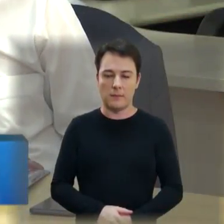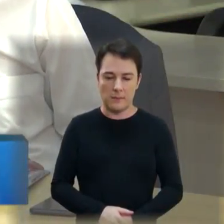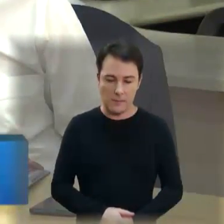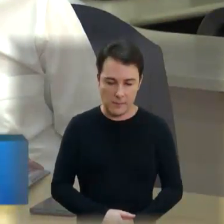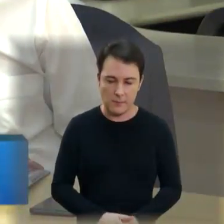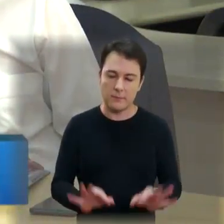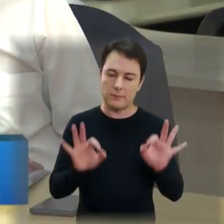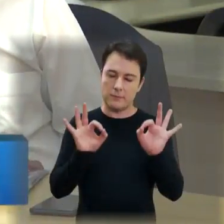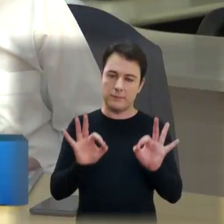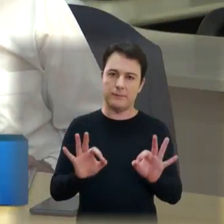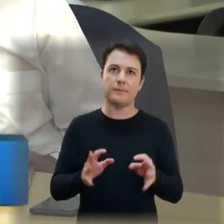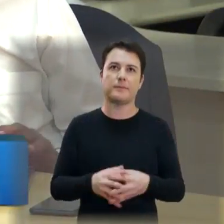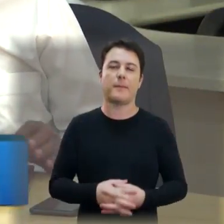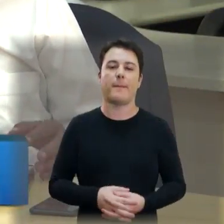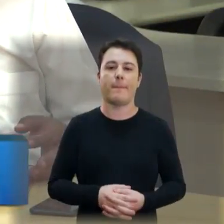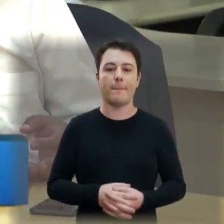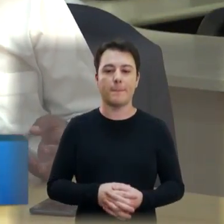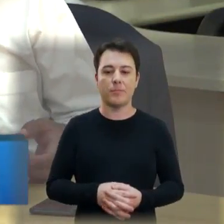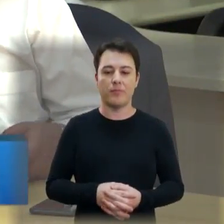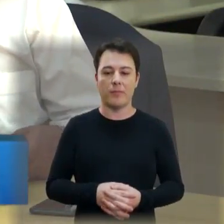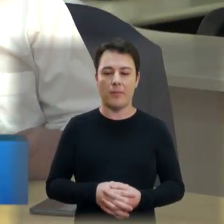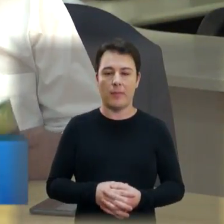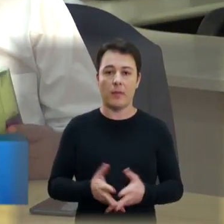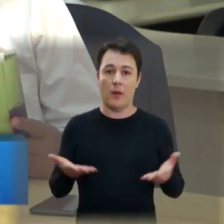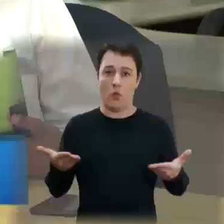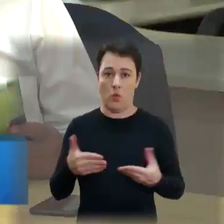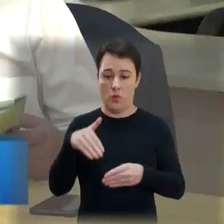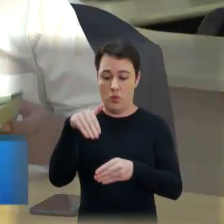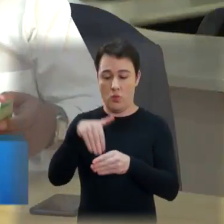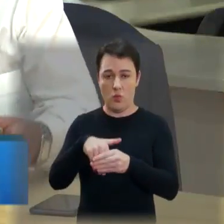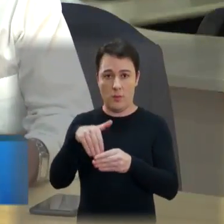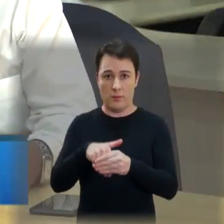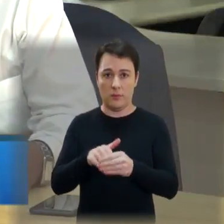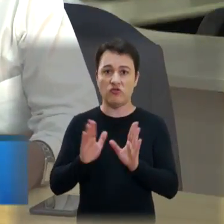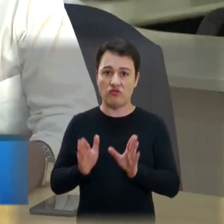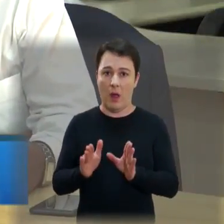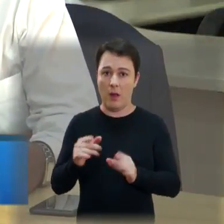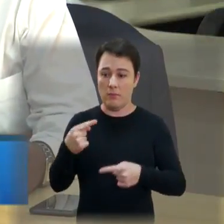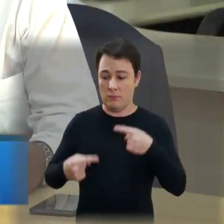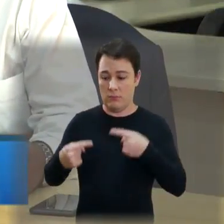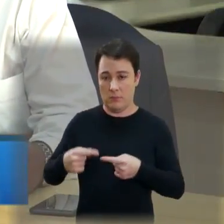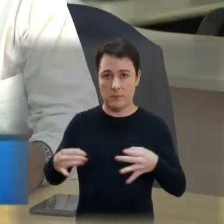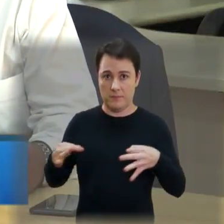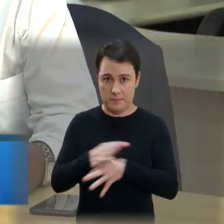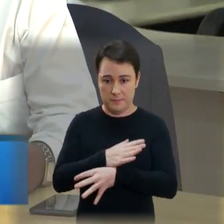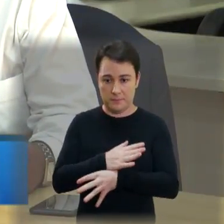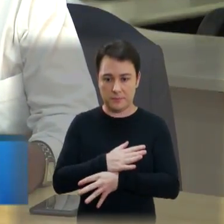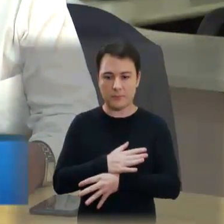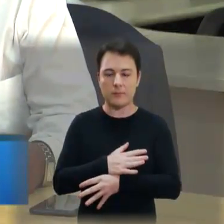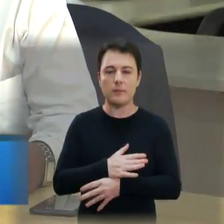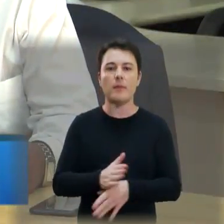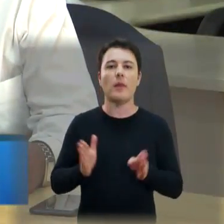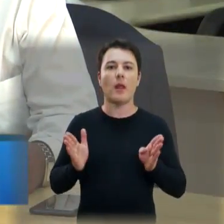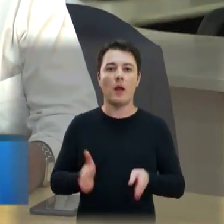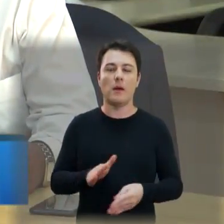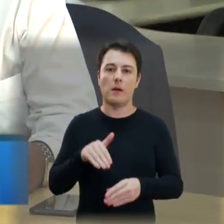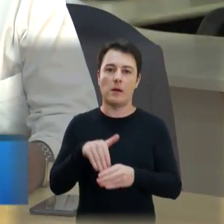Muito bem, vamos então à votação, né? Encerrada a discussão. A votação é